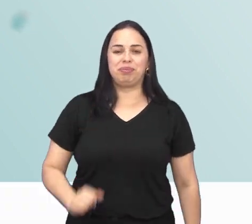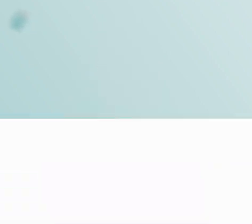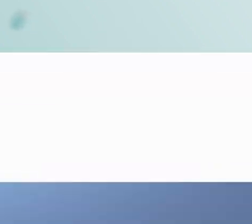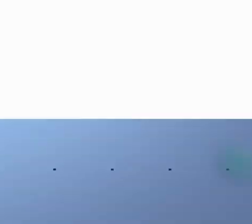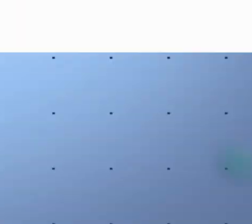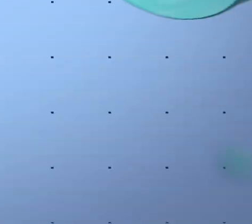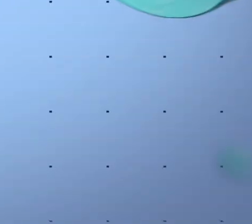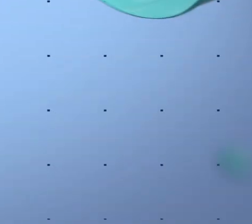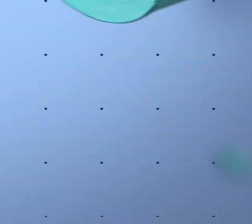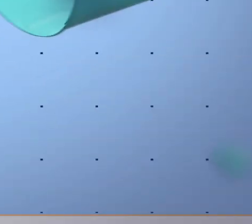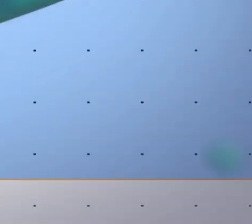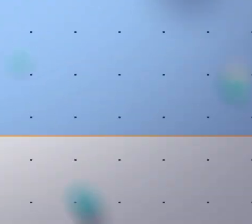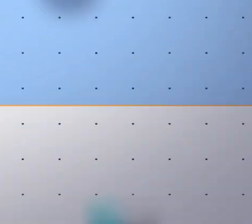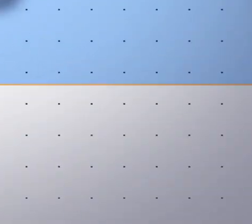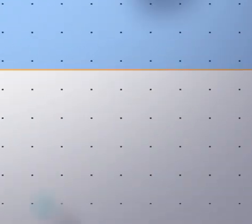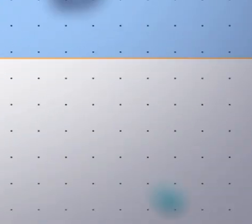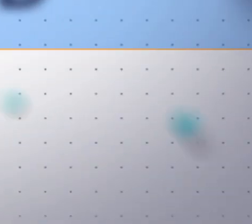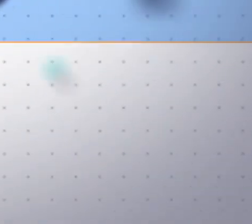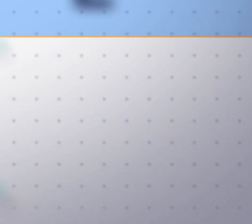maior.